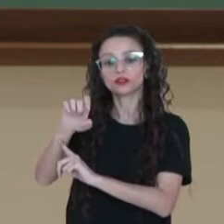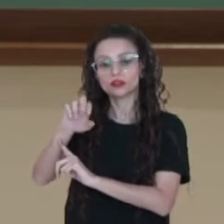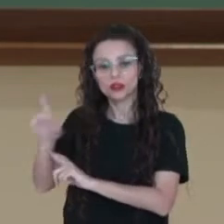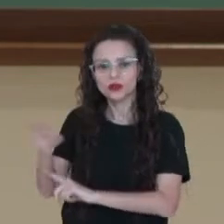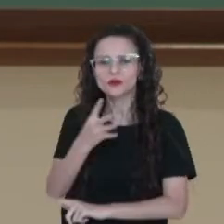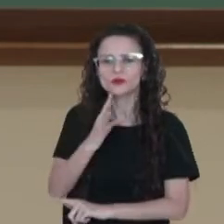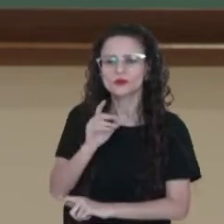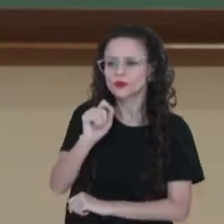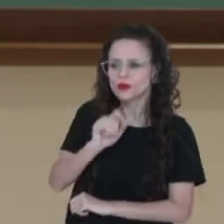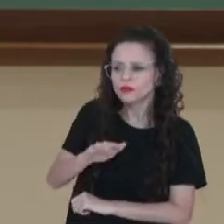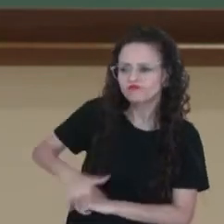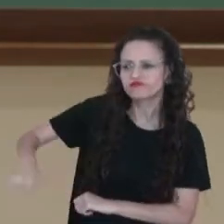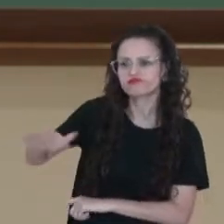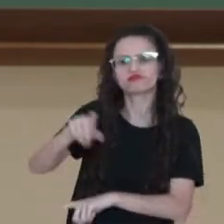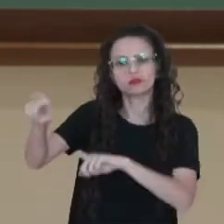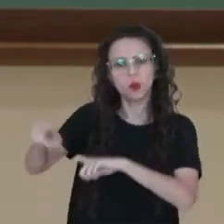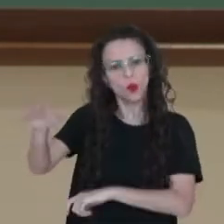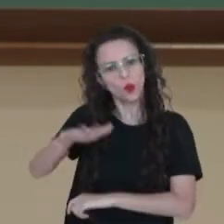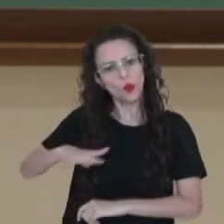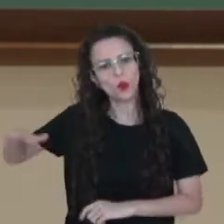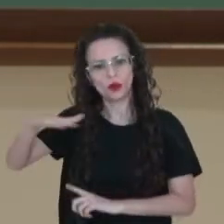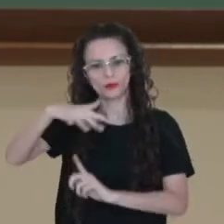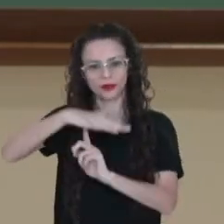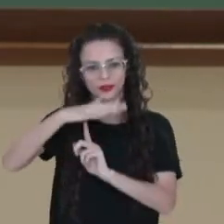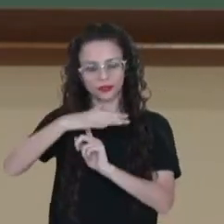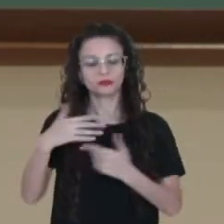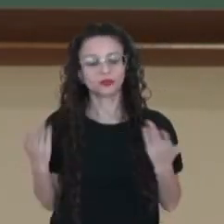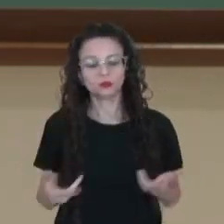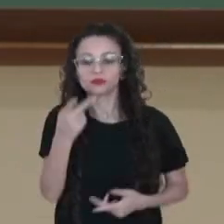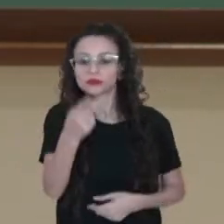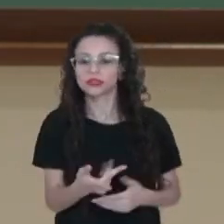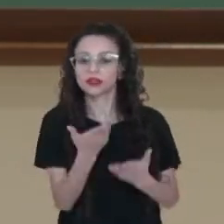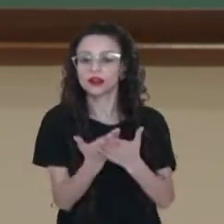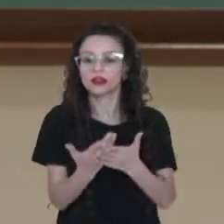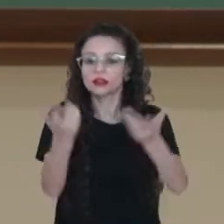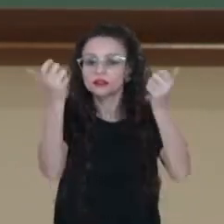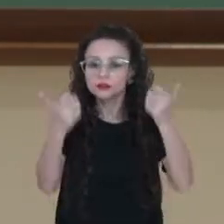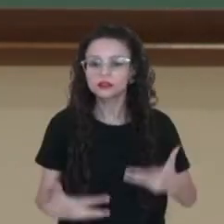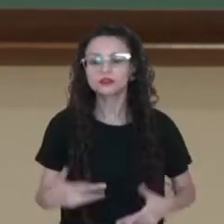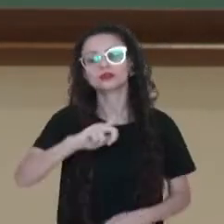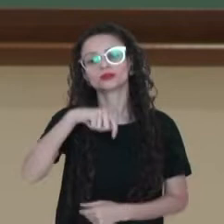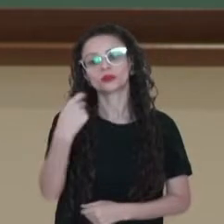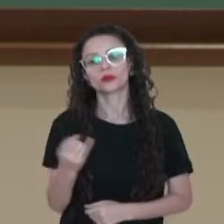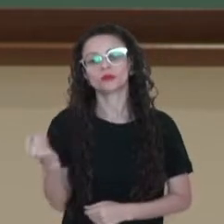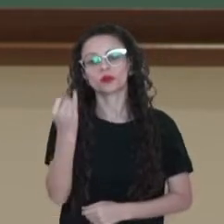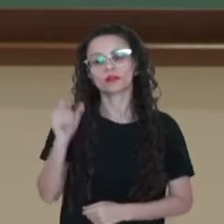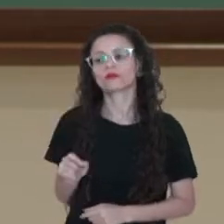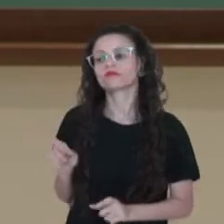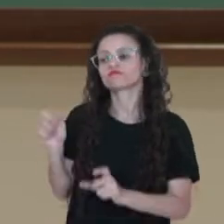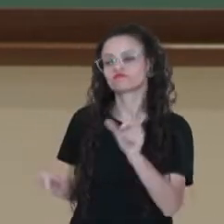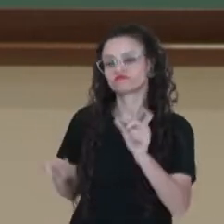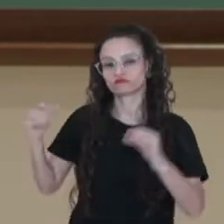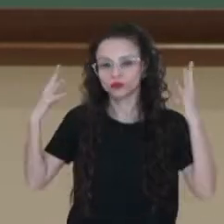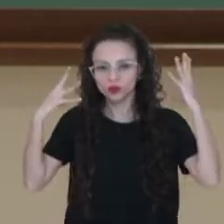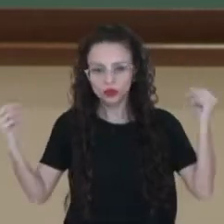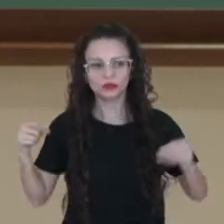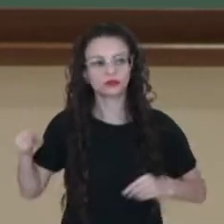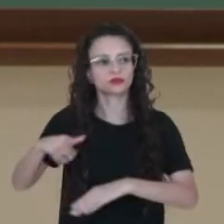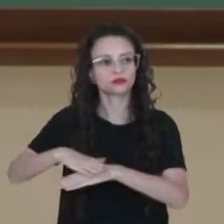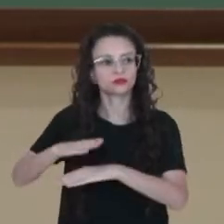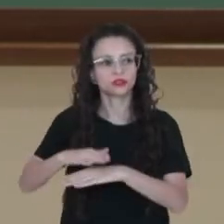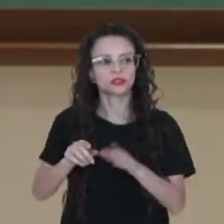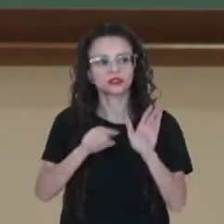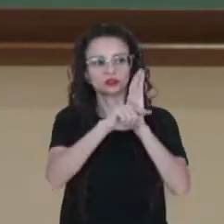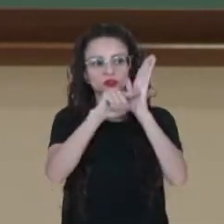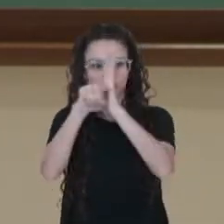da flora dos Campos Gerais. E aqui nessa aula nós estamos falando então da importância dos holandeses, dos estudos que os